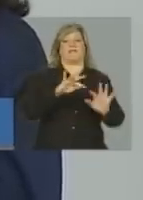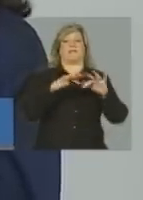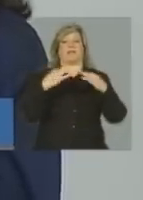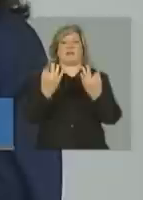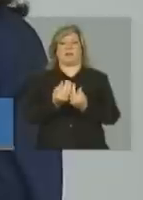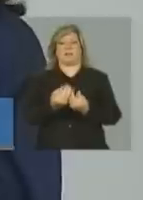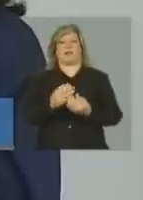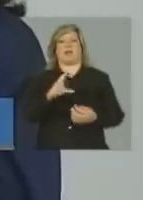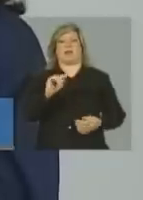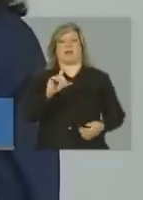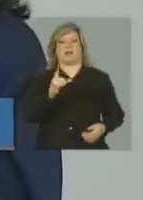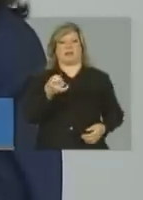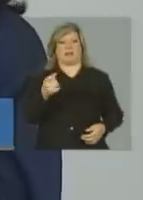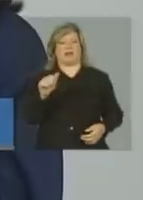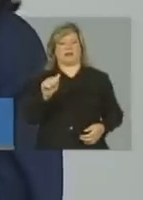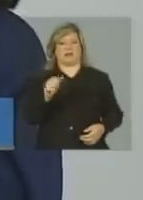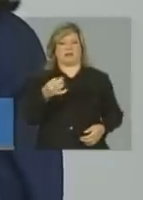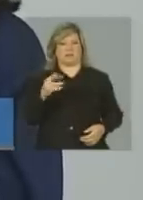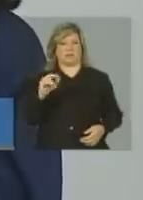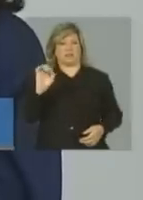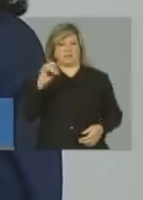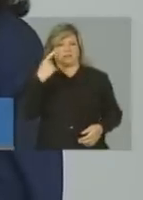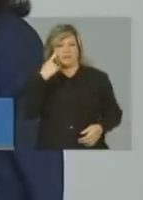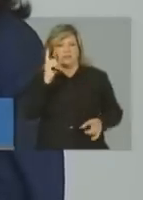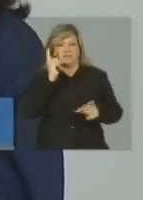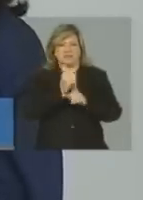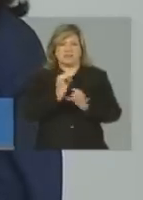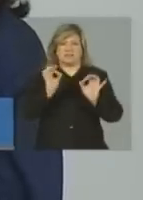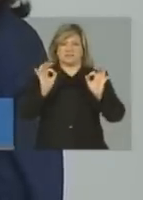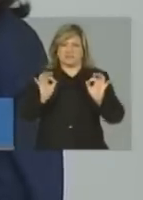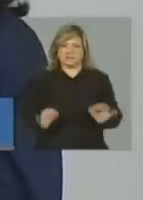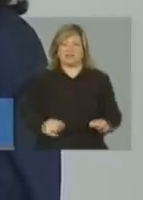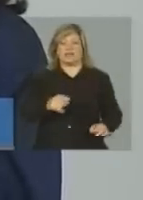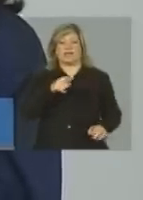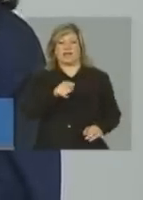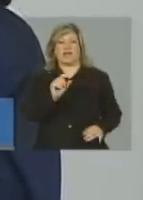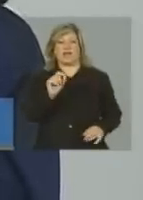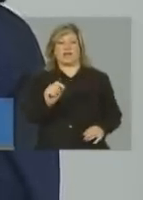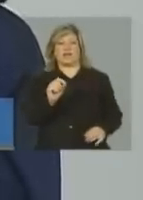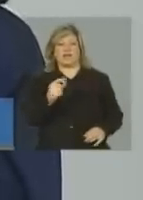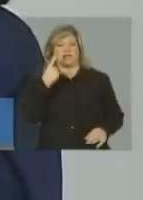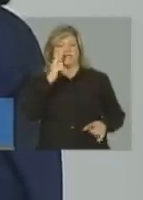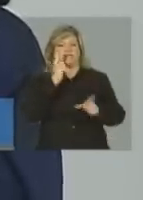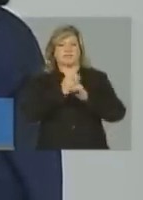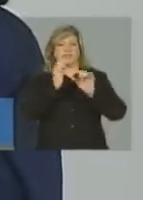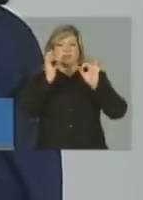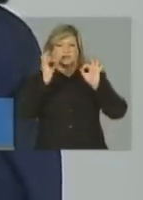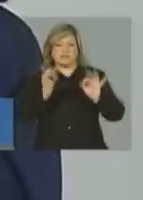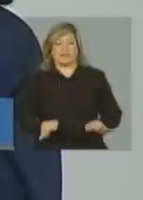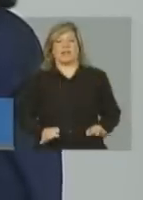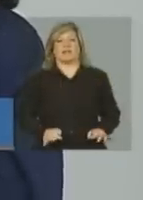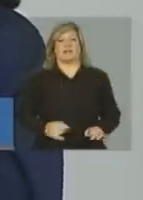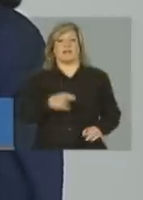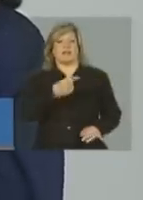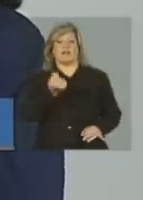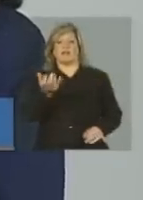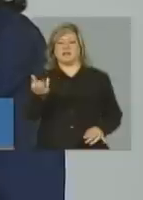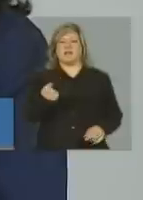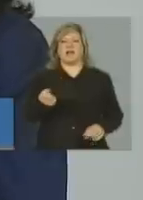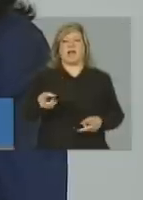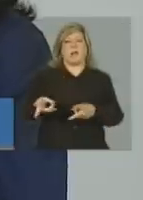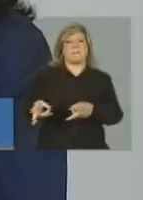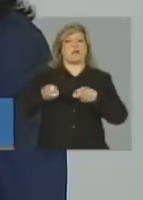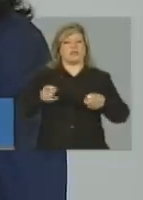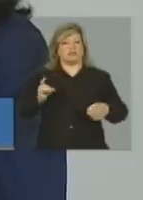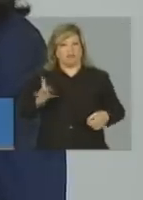da base. E se identificado o dolo, ou seja, a intenção em ingressar ou permanecer no programa sem que tenha perfil, que